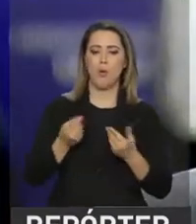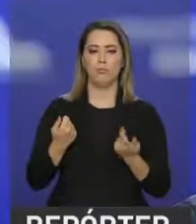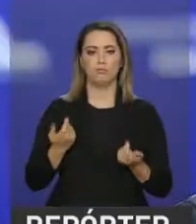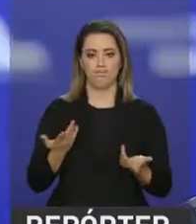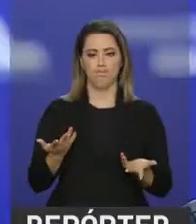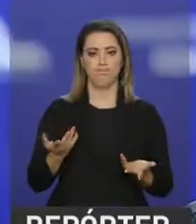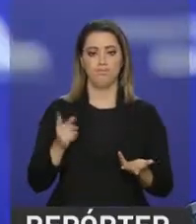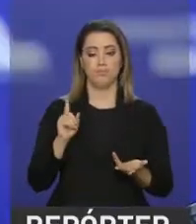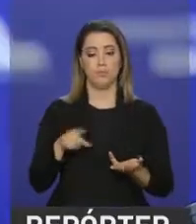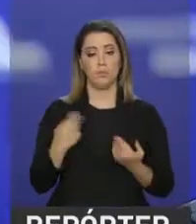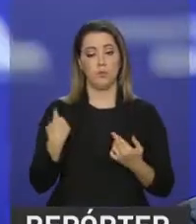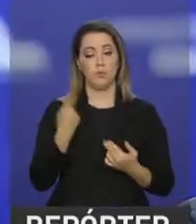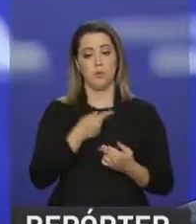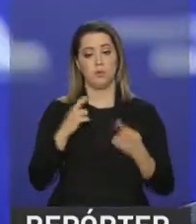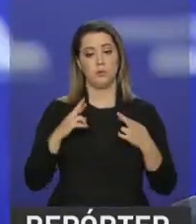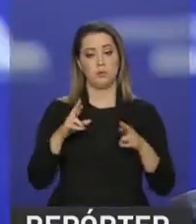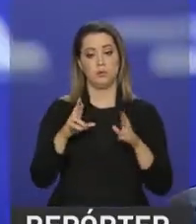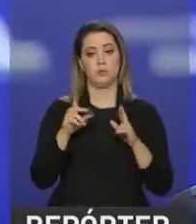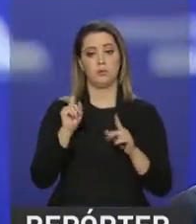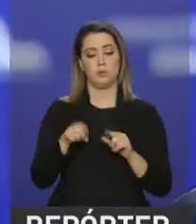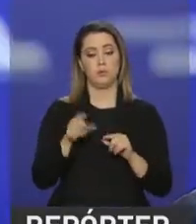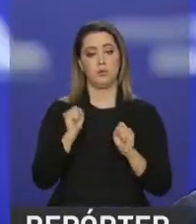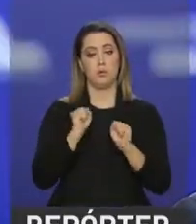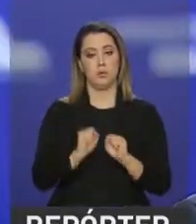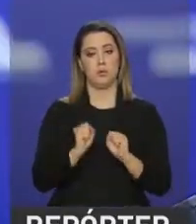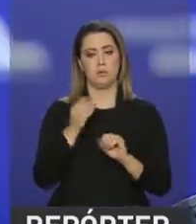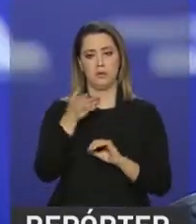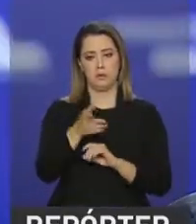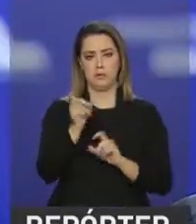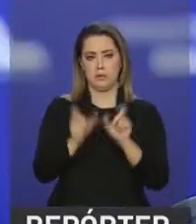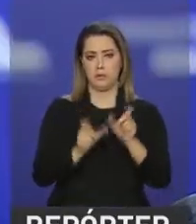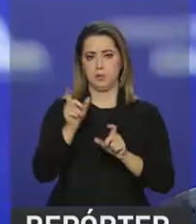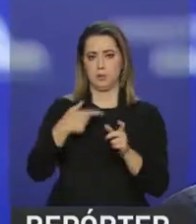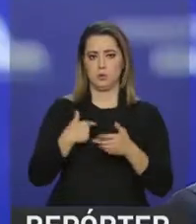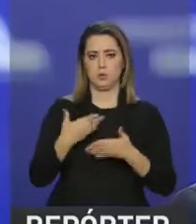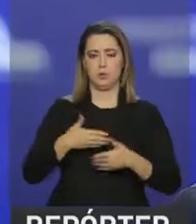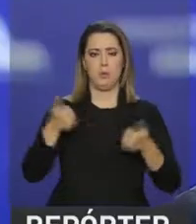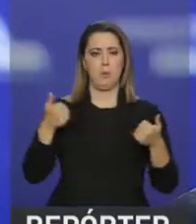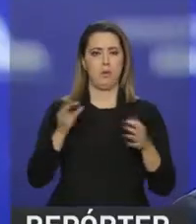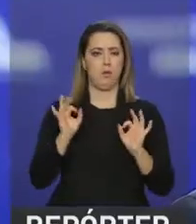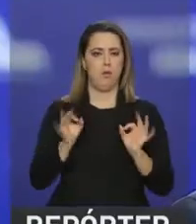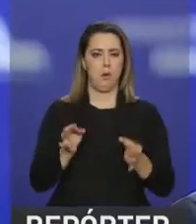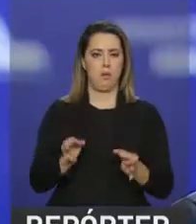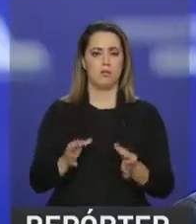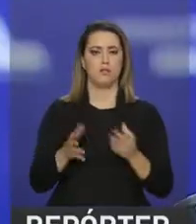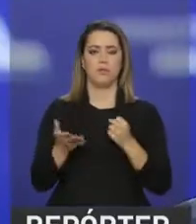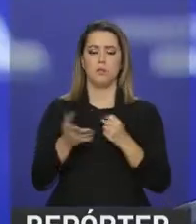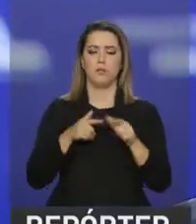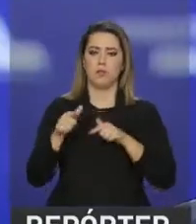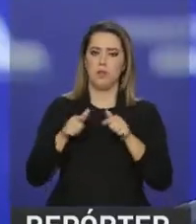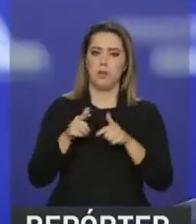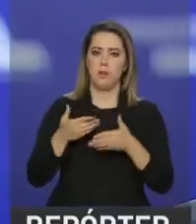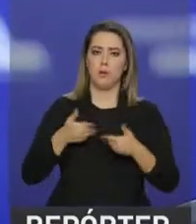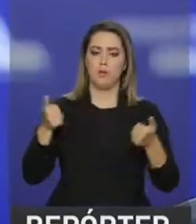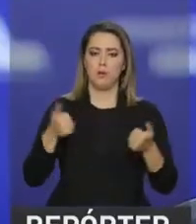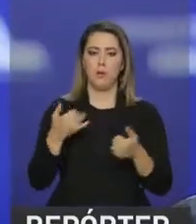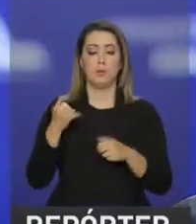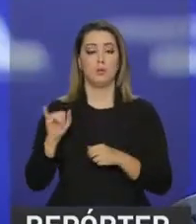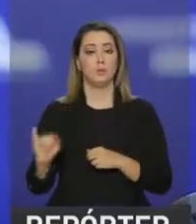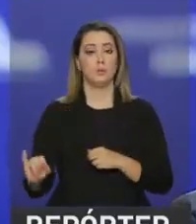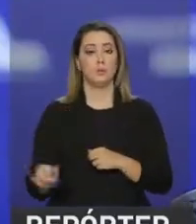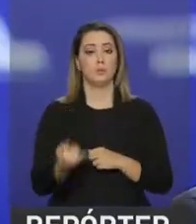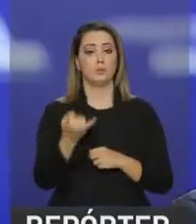espera se que isso possa para essas pessoas gerar mais solidez no trabalho que desenvolve oportunidades